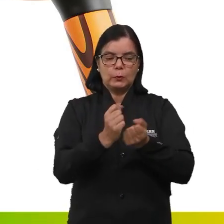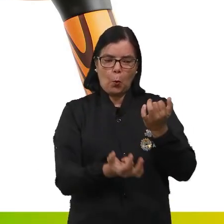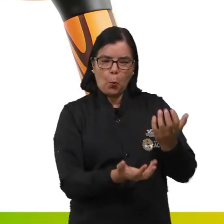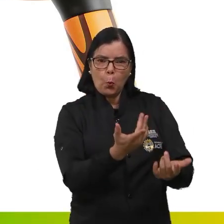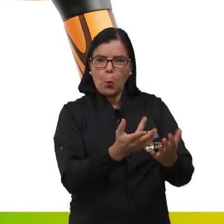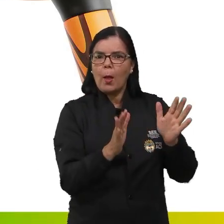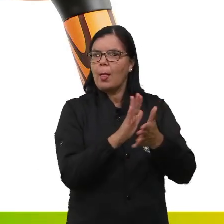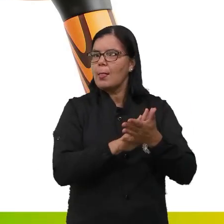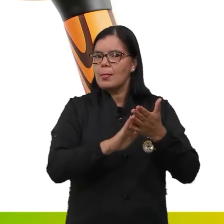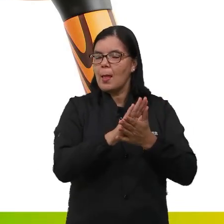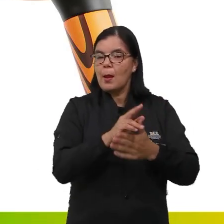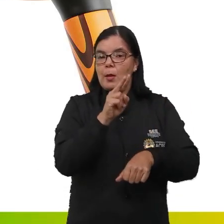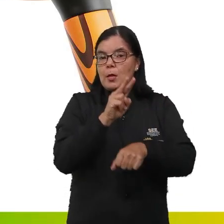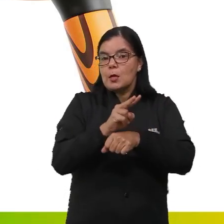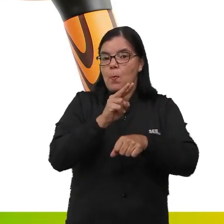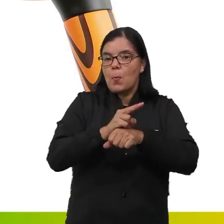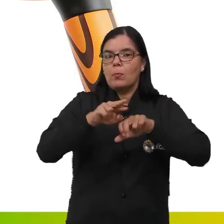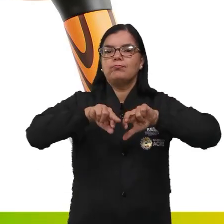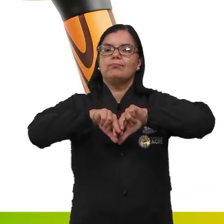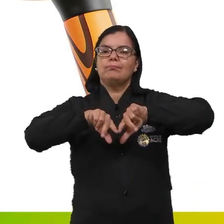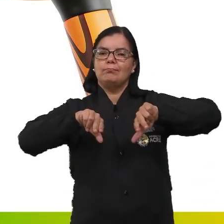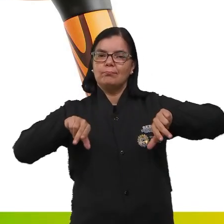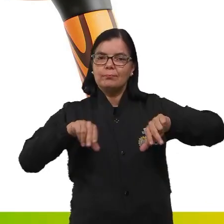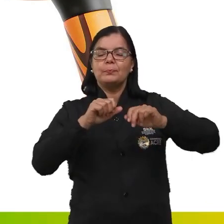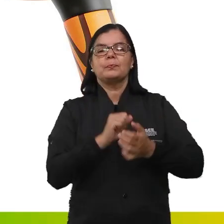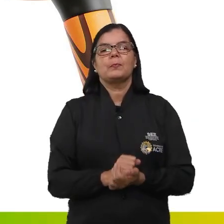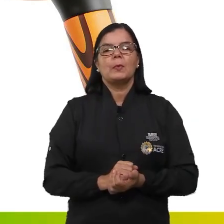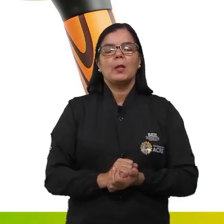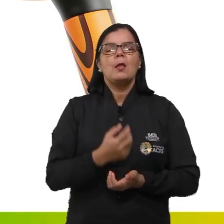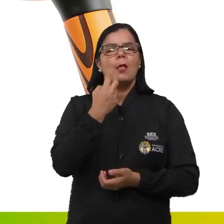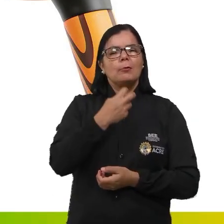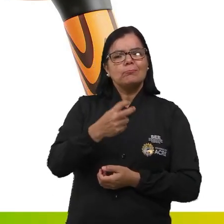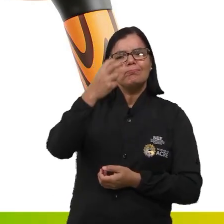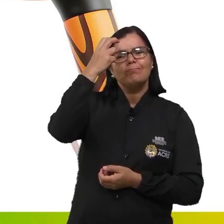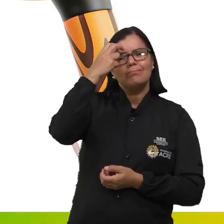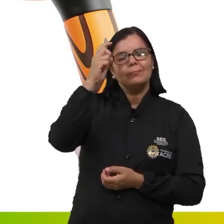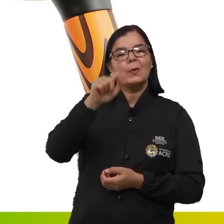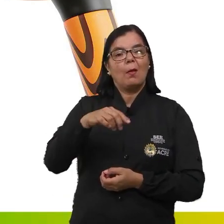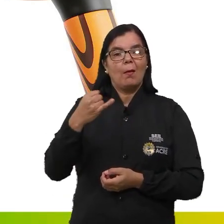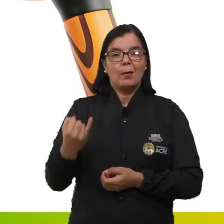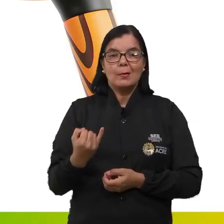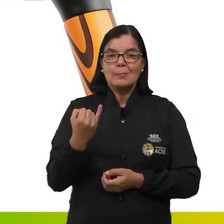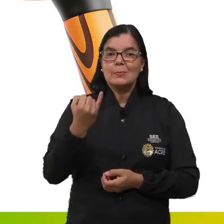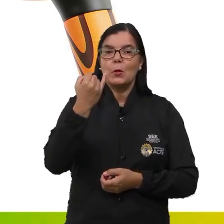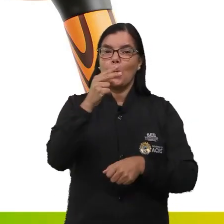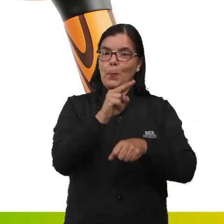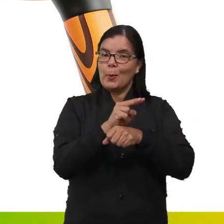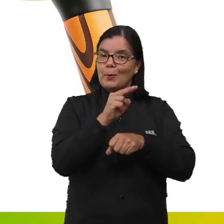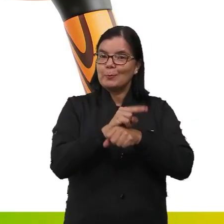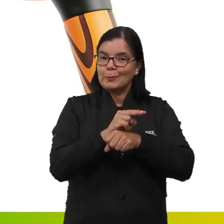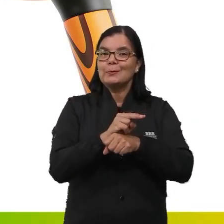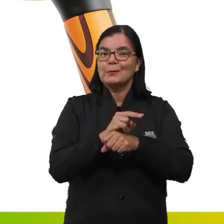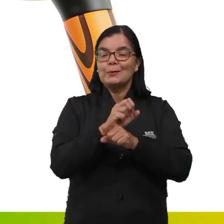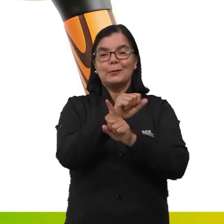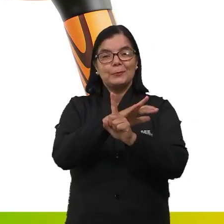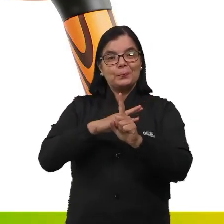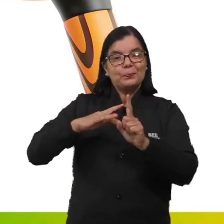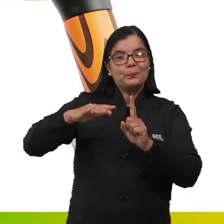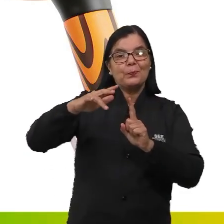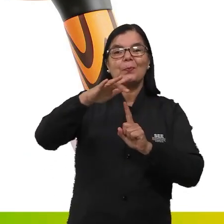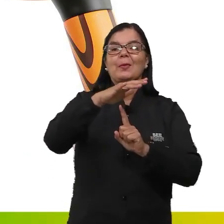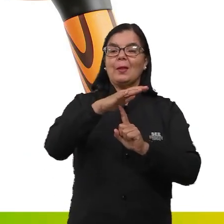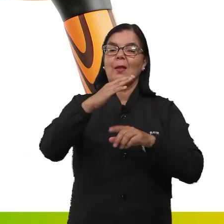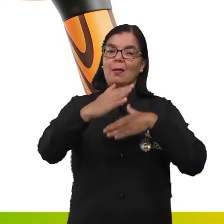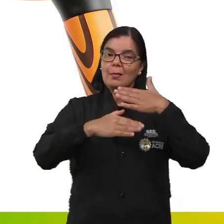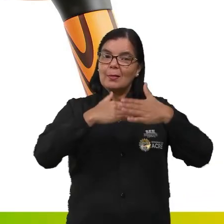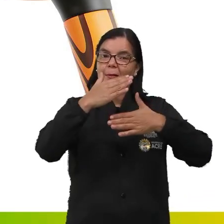que protege a biodiversidade. E essa sabedoria milenar, ela é fundamental para a conservação ambiental e para o